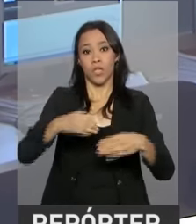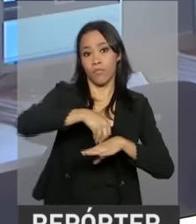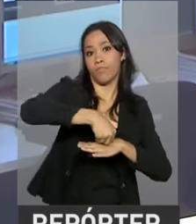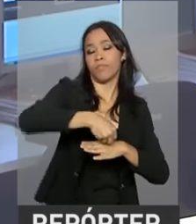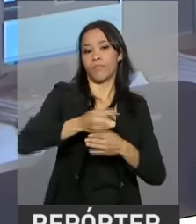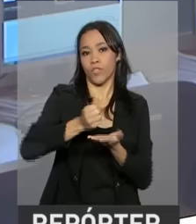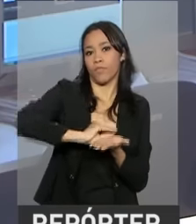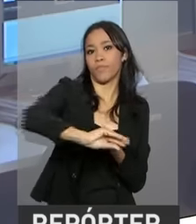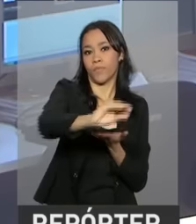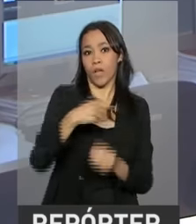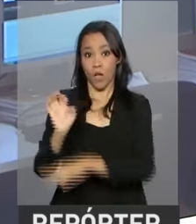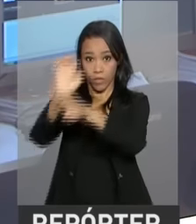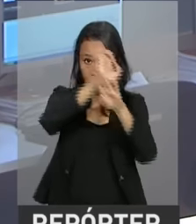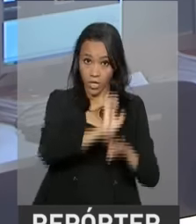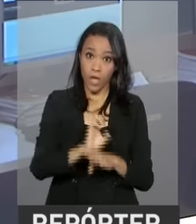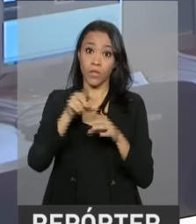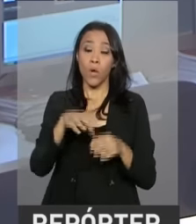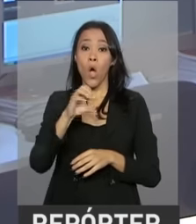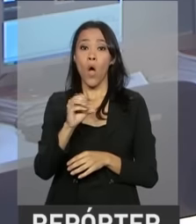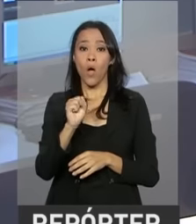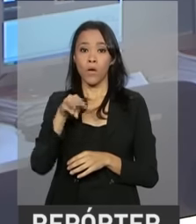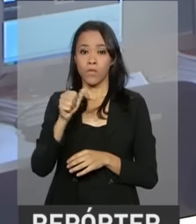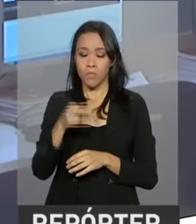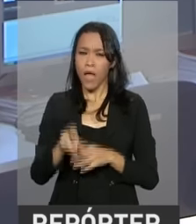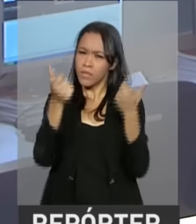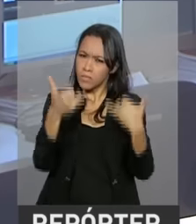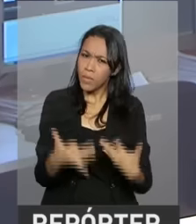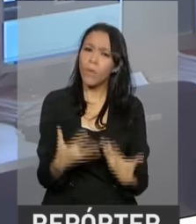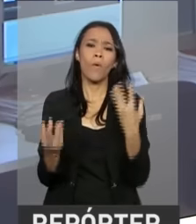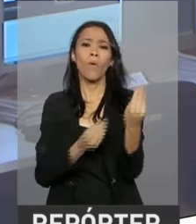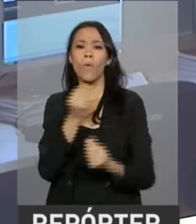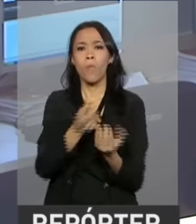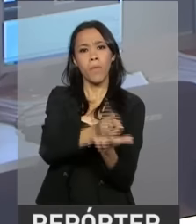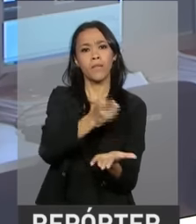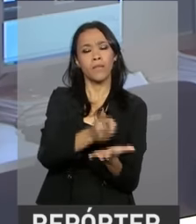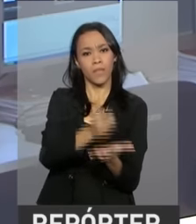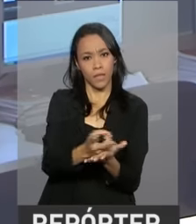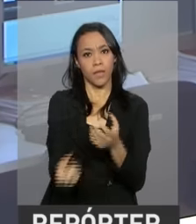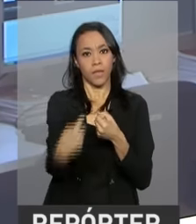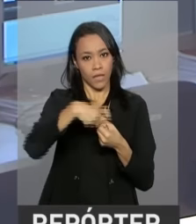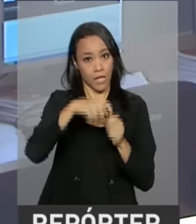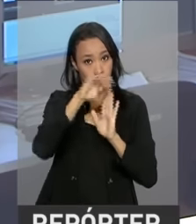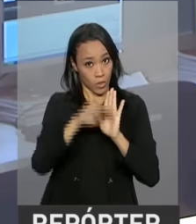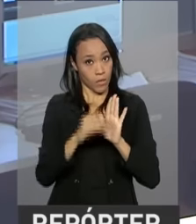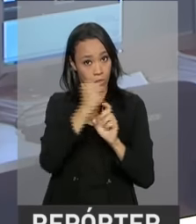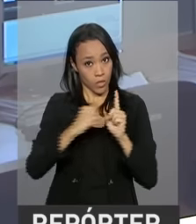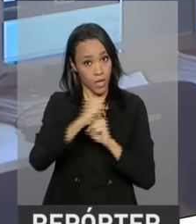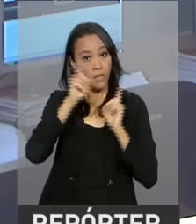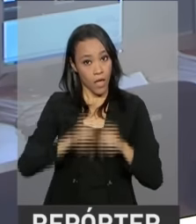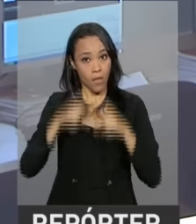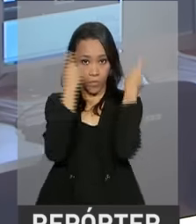ministro Osmar Terra explicou com exclusividade para a nossa equipe que a manutenção dos programas sociais é prioridade para